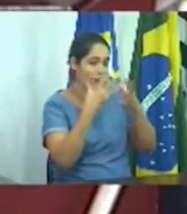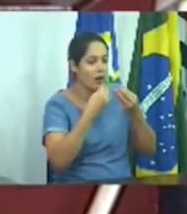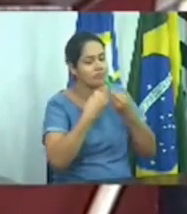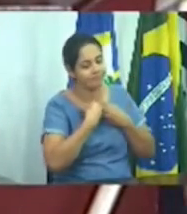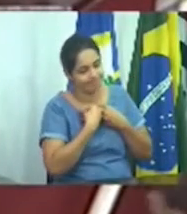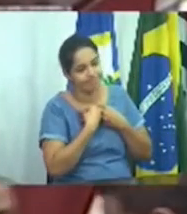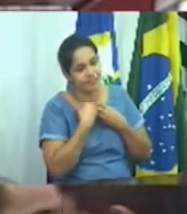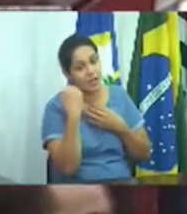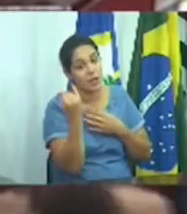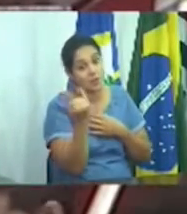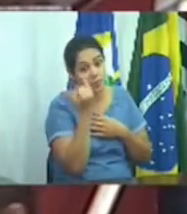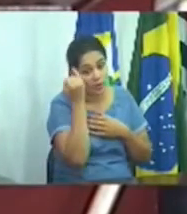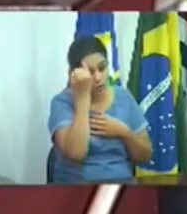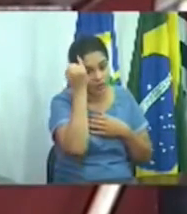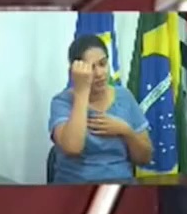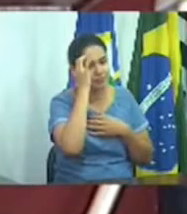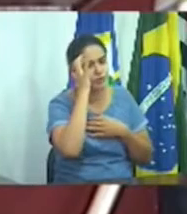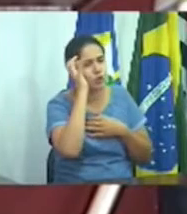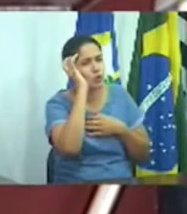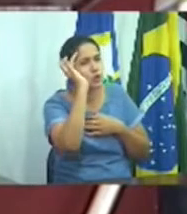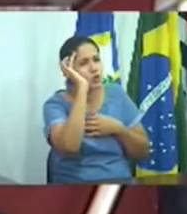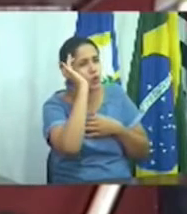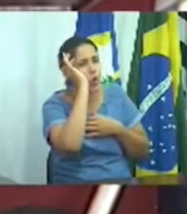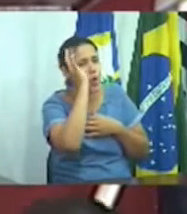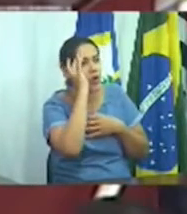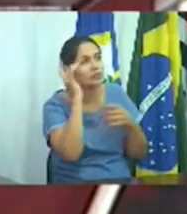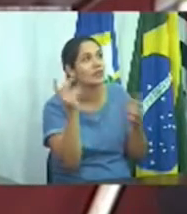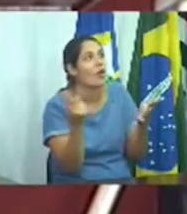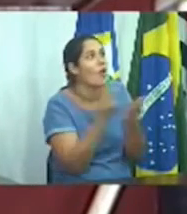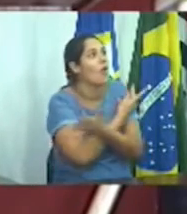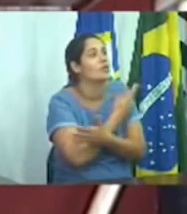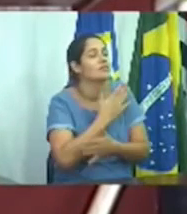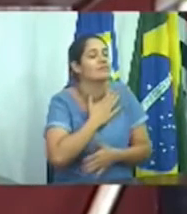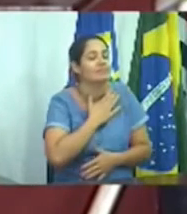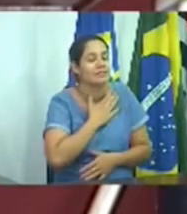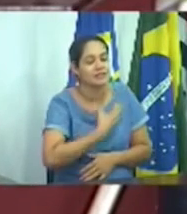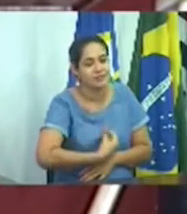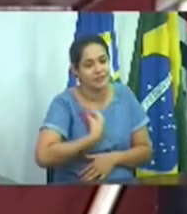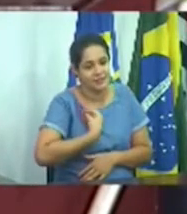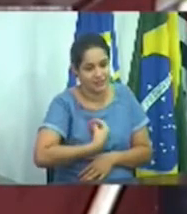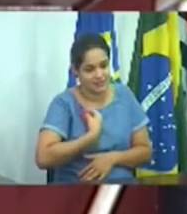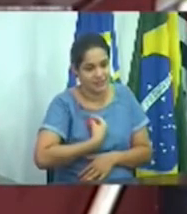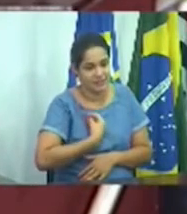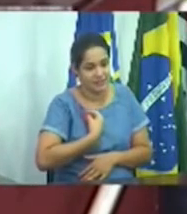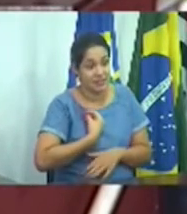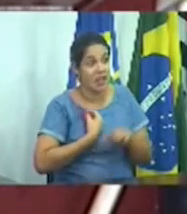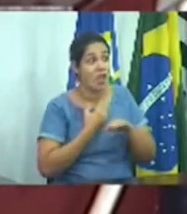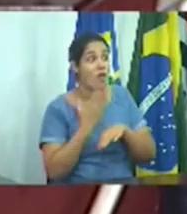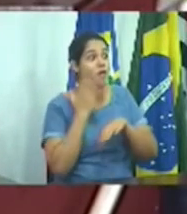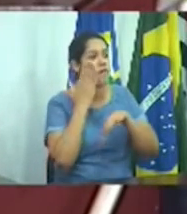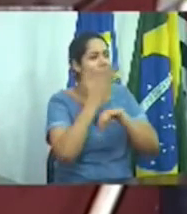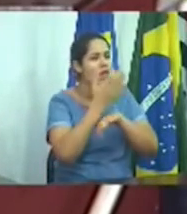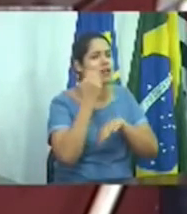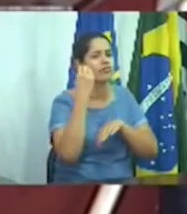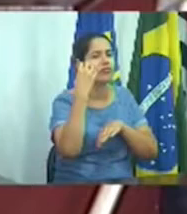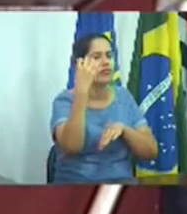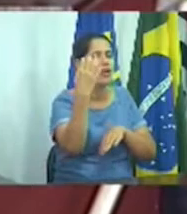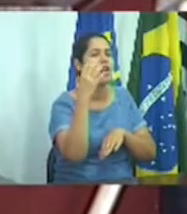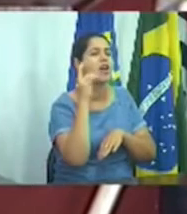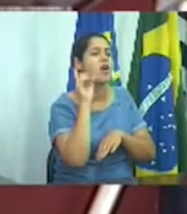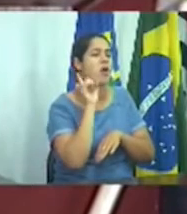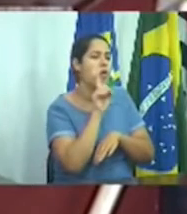importante e foi a realização de um grande sonho participar dessa Universidade de Harvard e estudar.